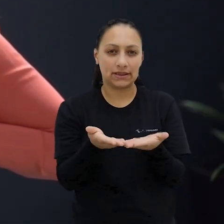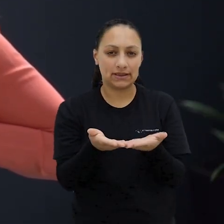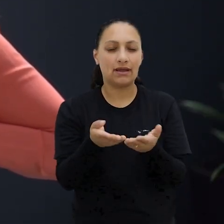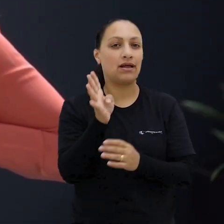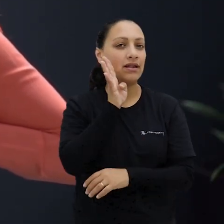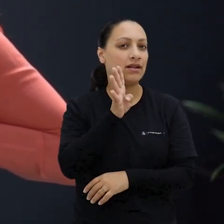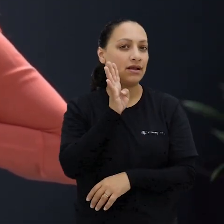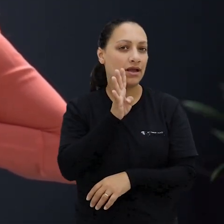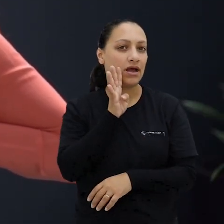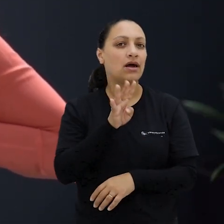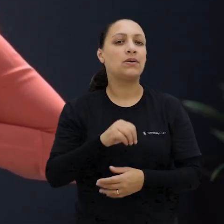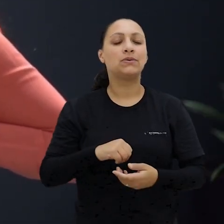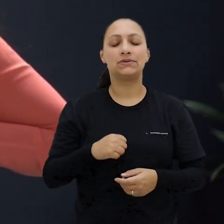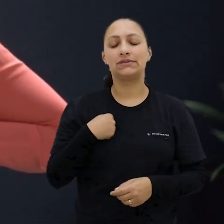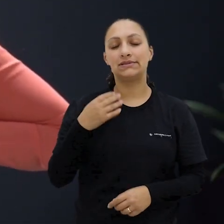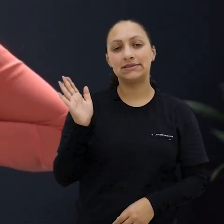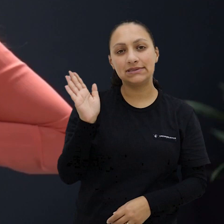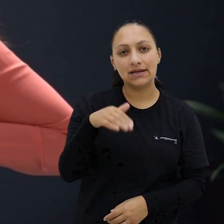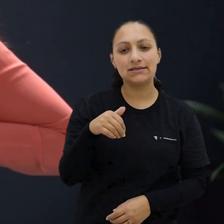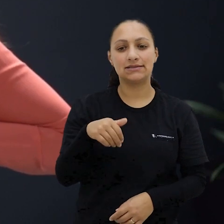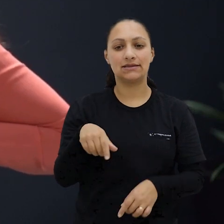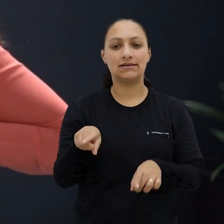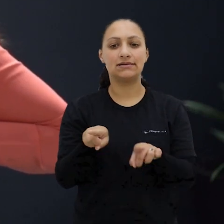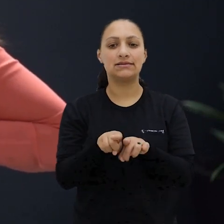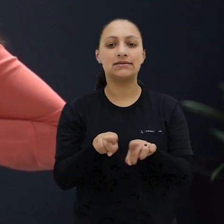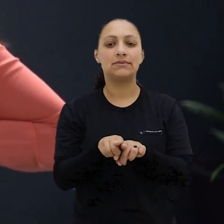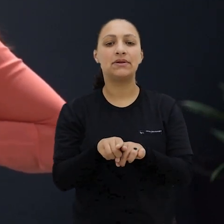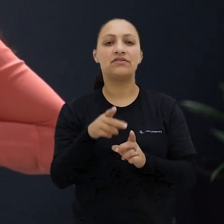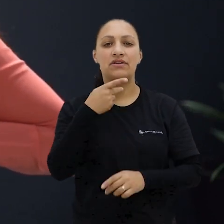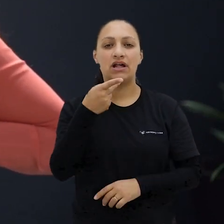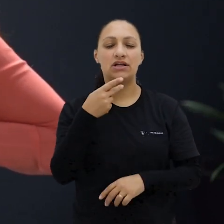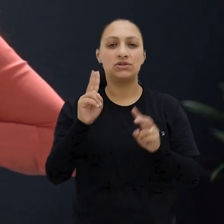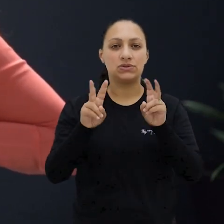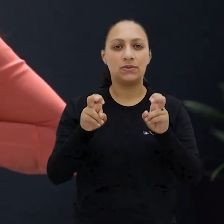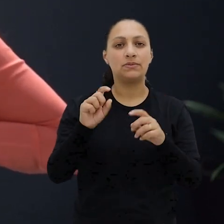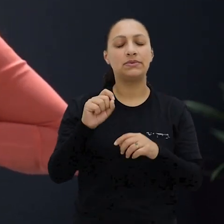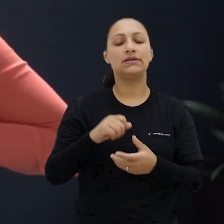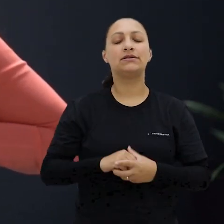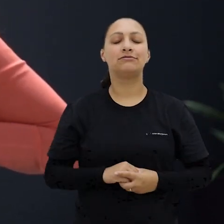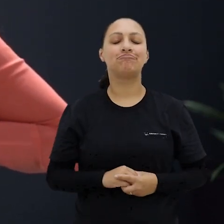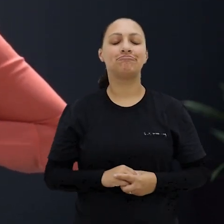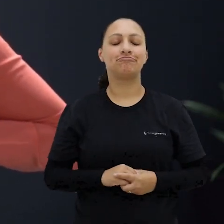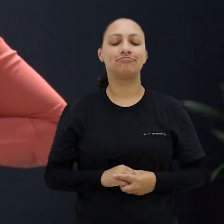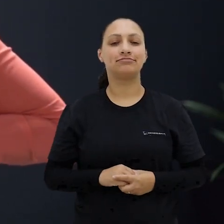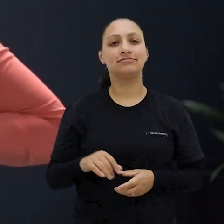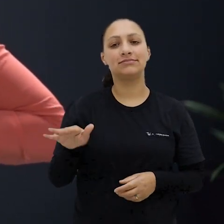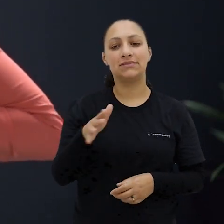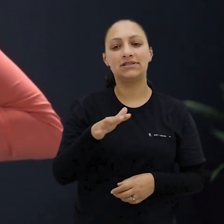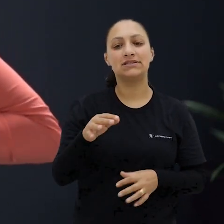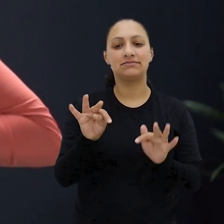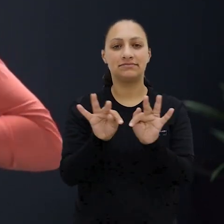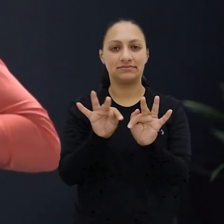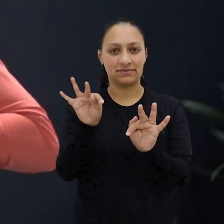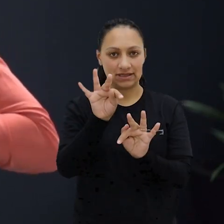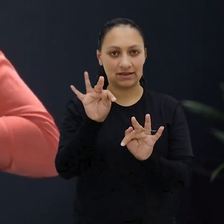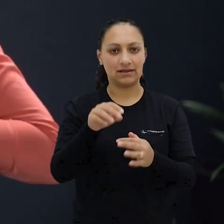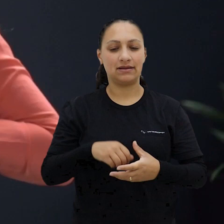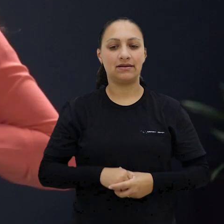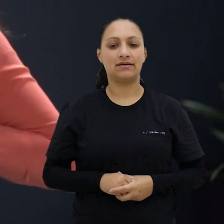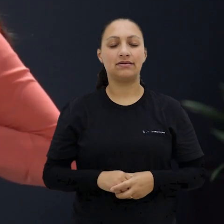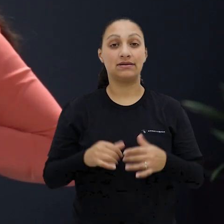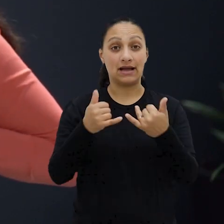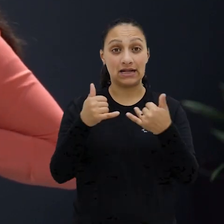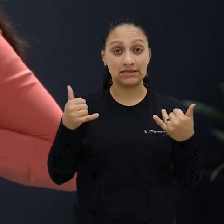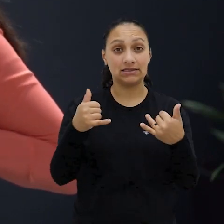bem legal o comitê trazer, né, as demandas pra gente falar um pouco mais. Às vezes, é claro que o Fevale TechPark é